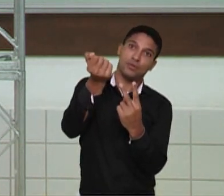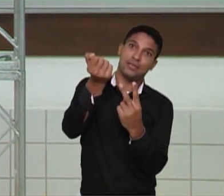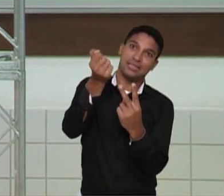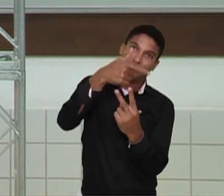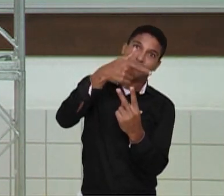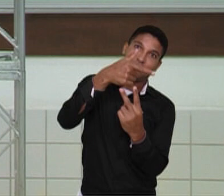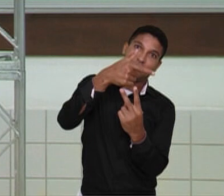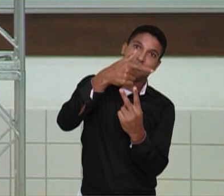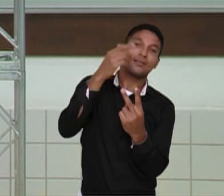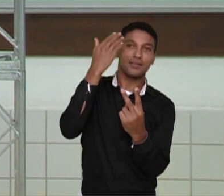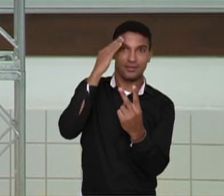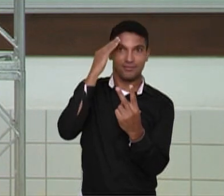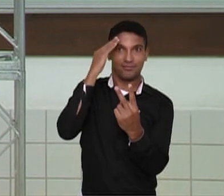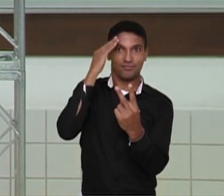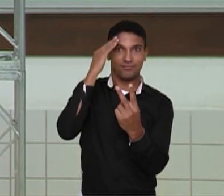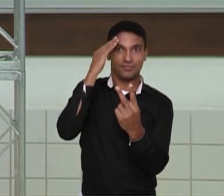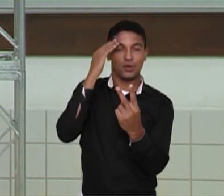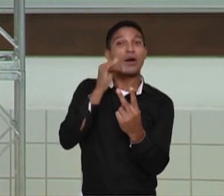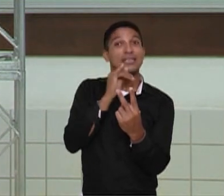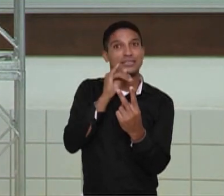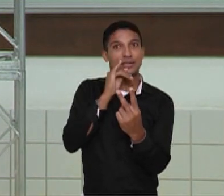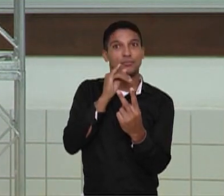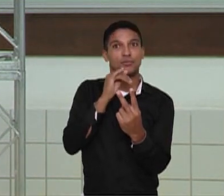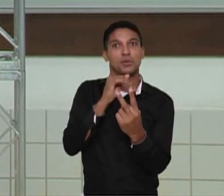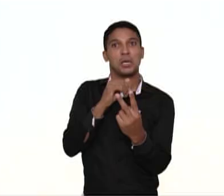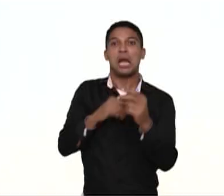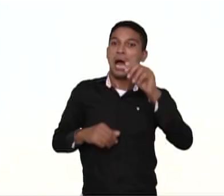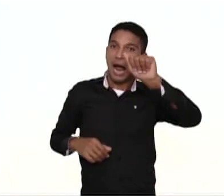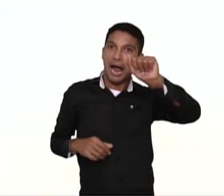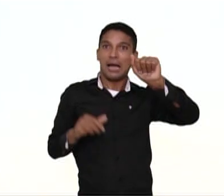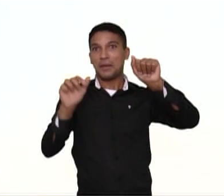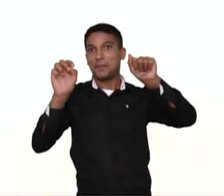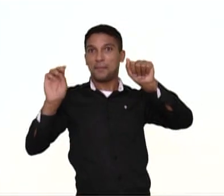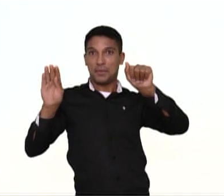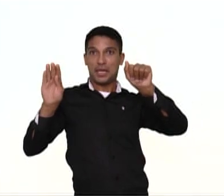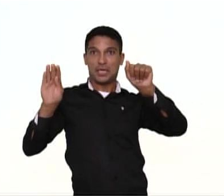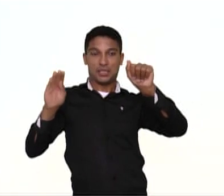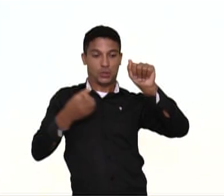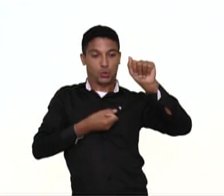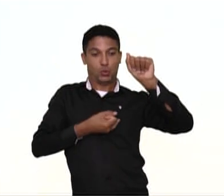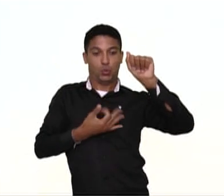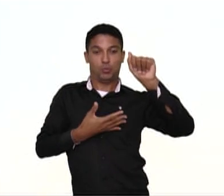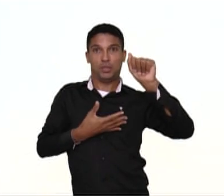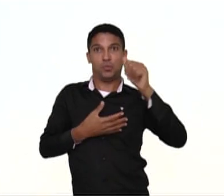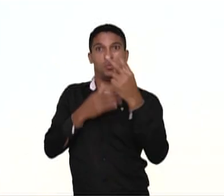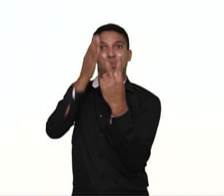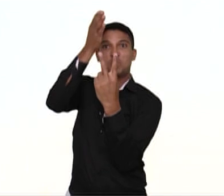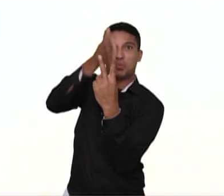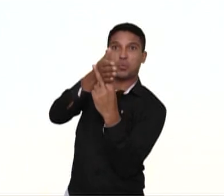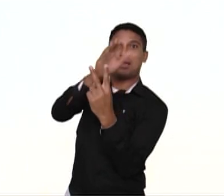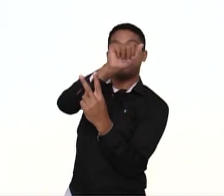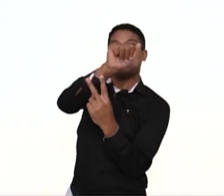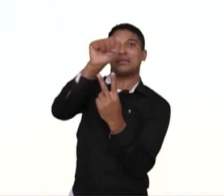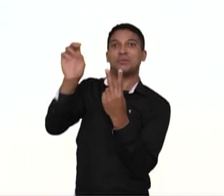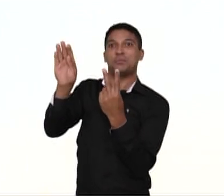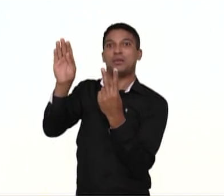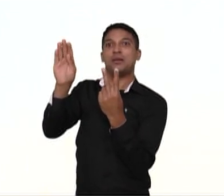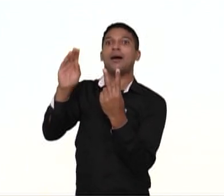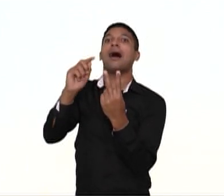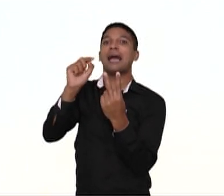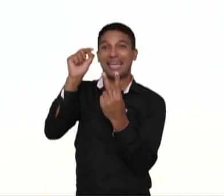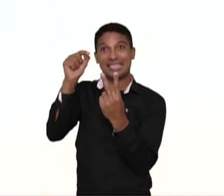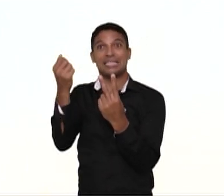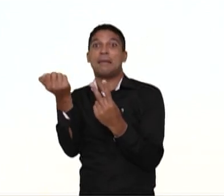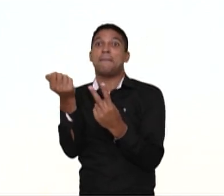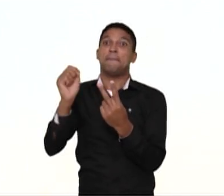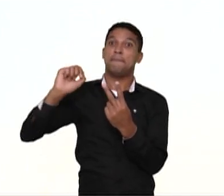Ok. Então, vamos voltar aqui para generalização, né? Como é que eu defino